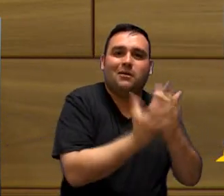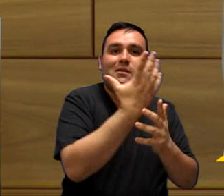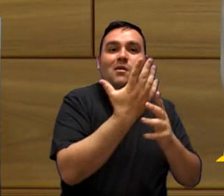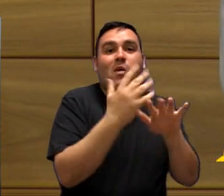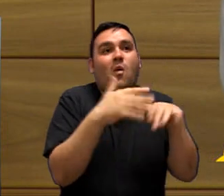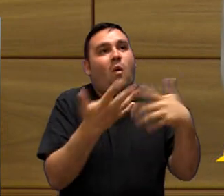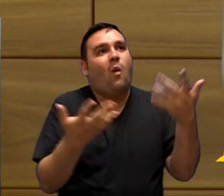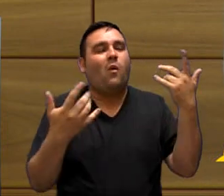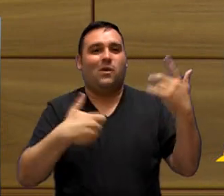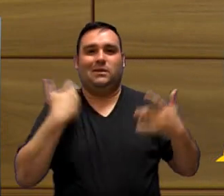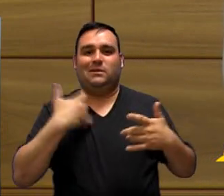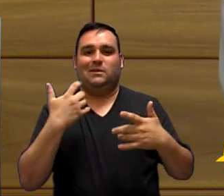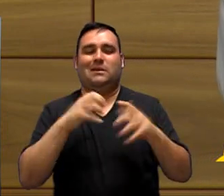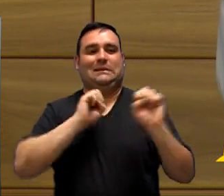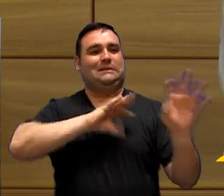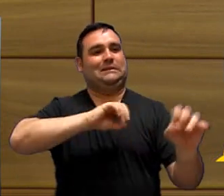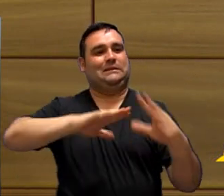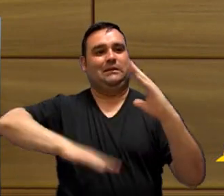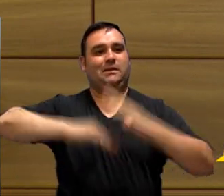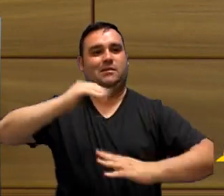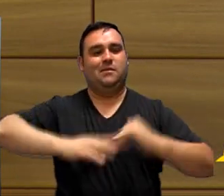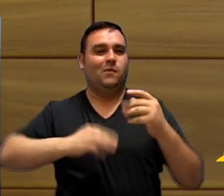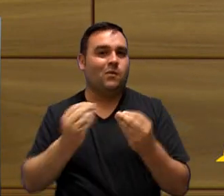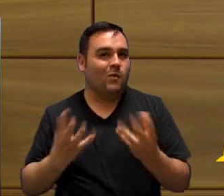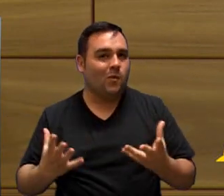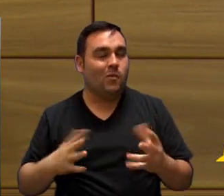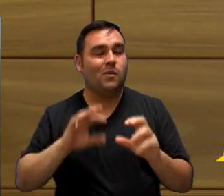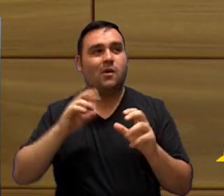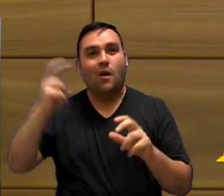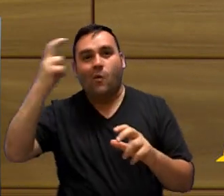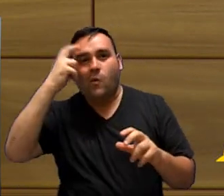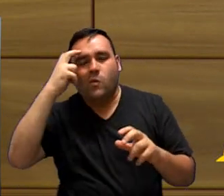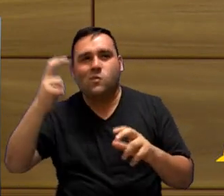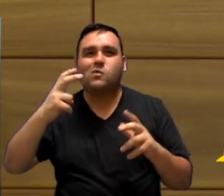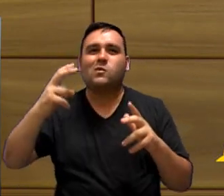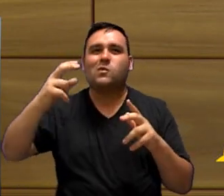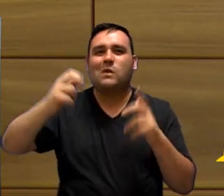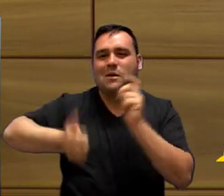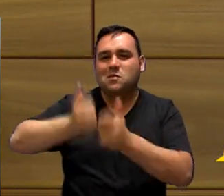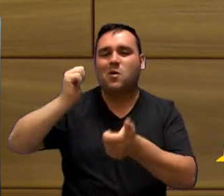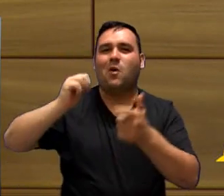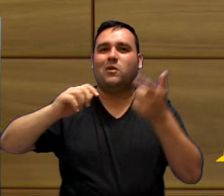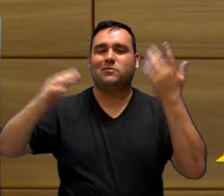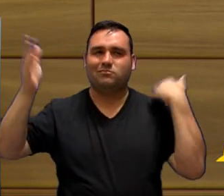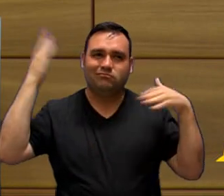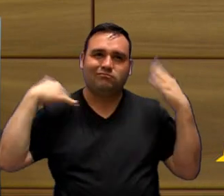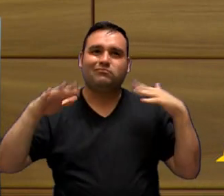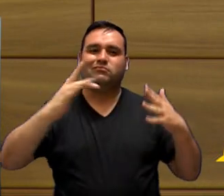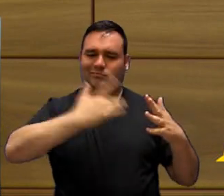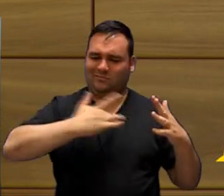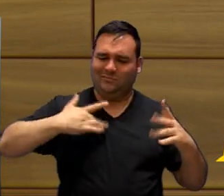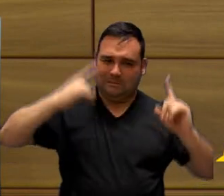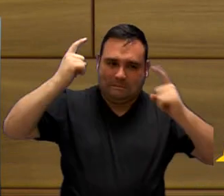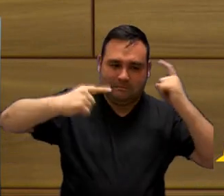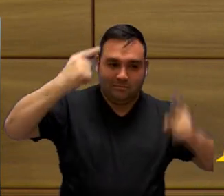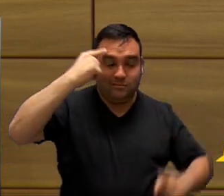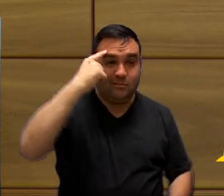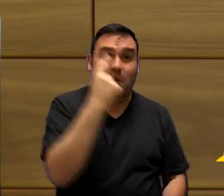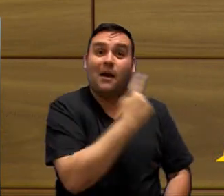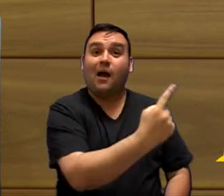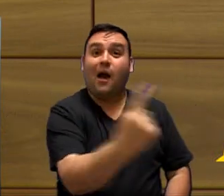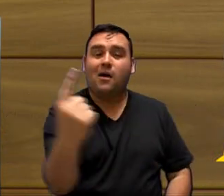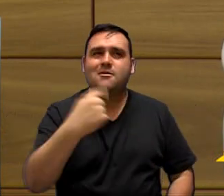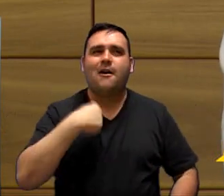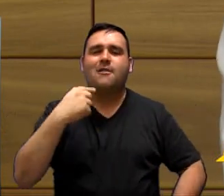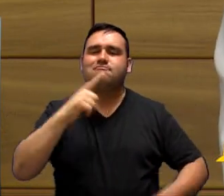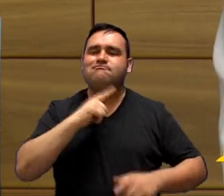idade de se preocupar com a qualidade do ensino, na idade de se preocupar com a cultura, com o esporte, com o lazer, com a saúde. É de cada um de nós que